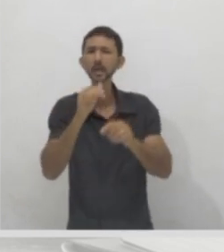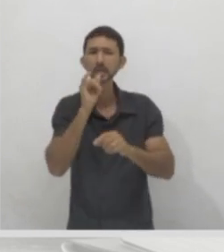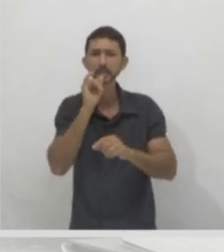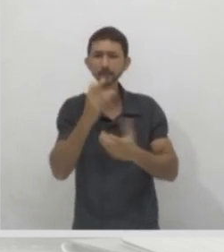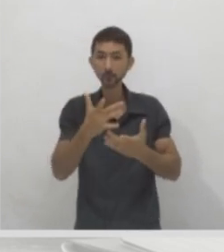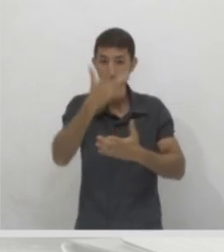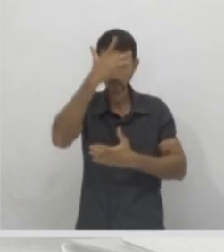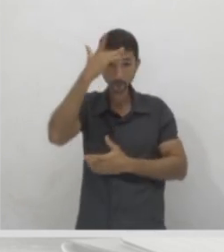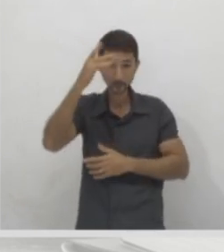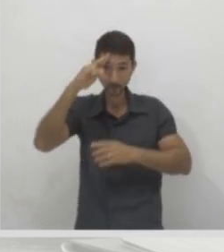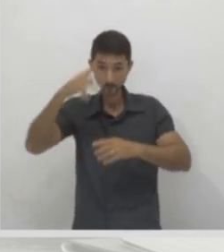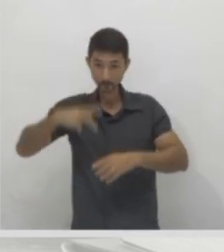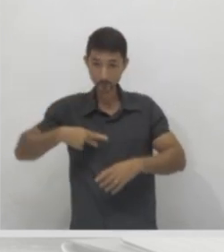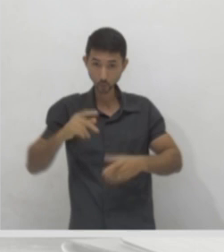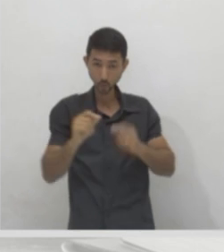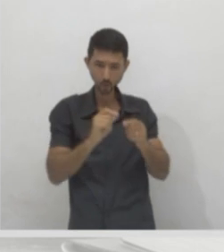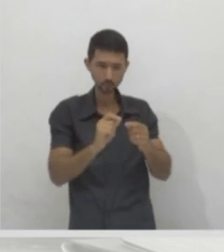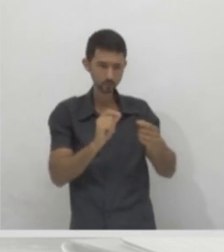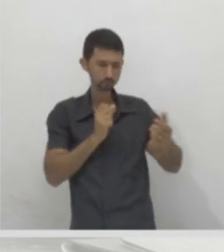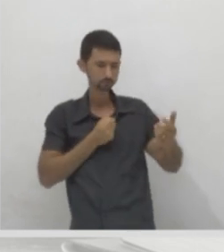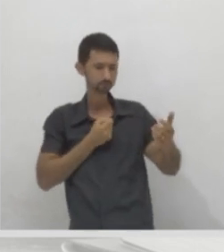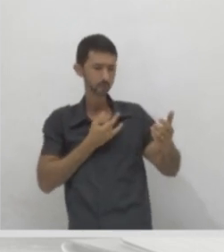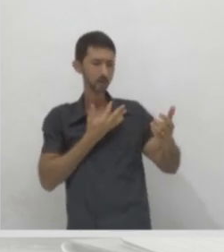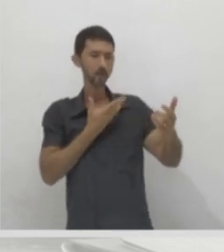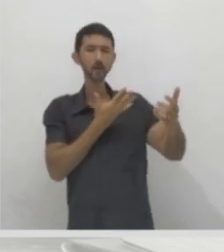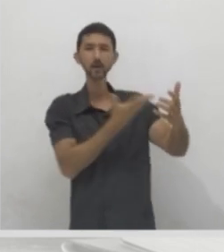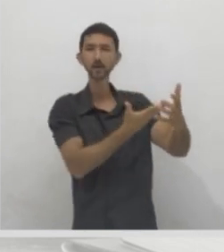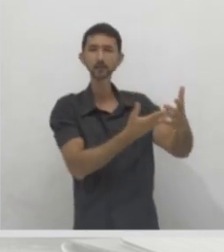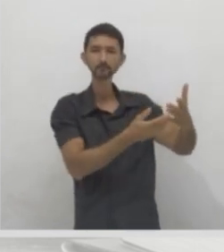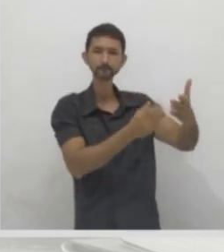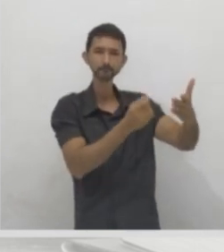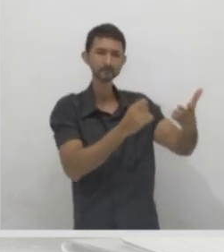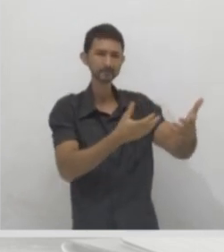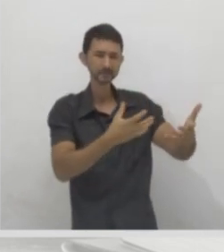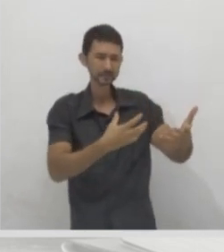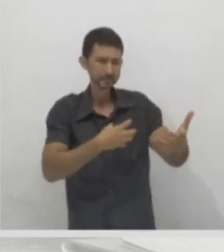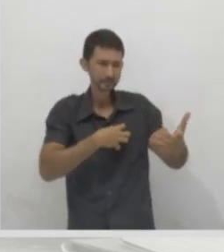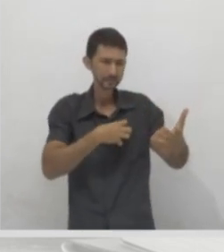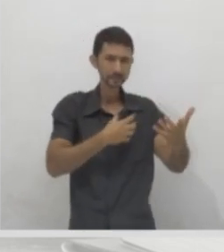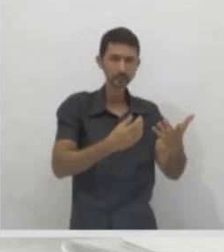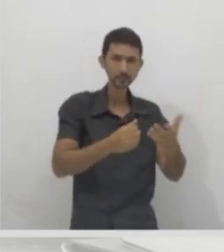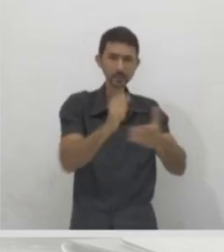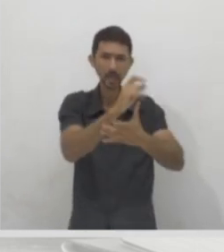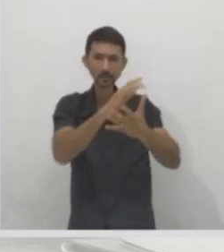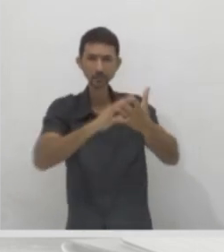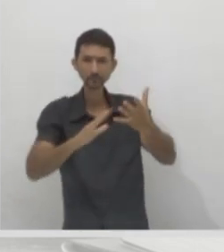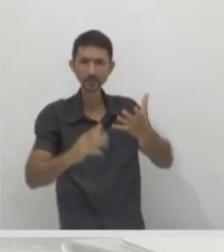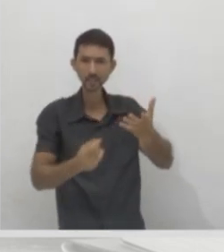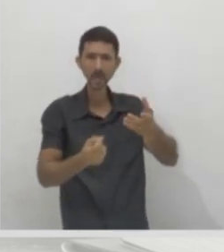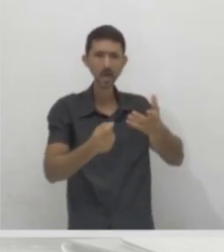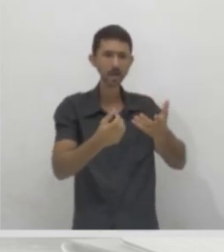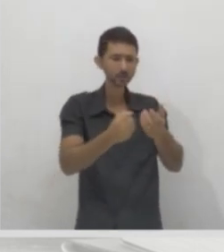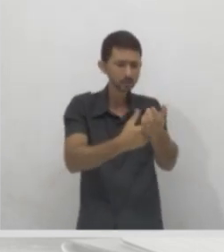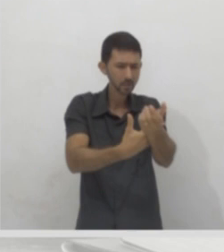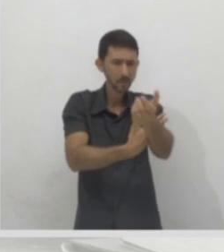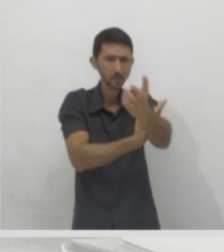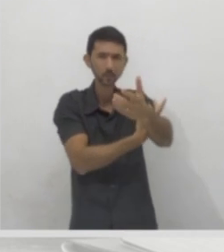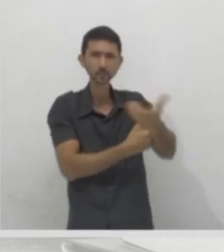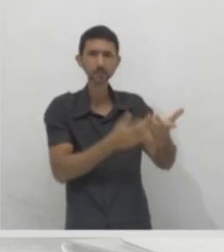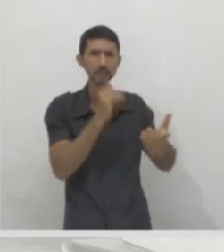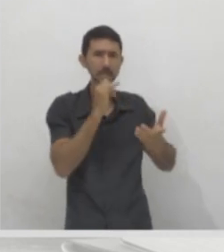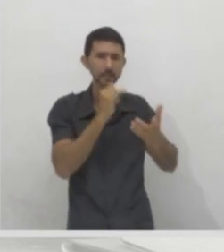de expressar os seus sentimentos, expressar suas atividades e suas emoções